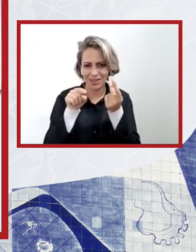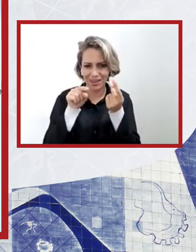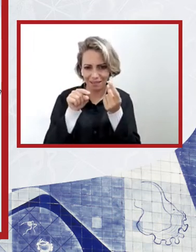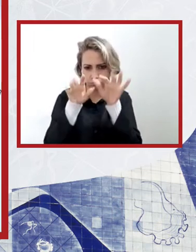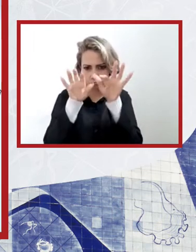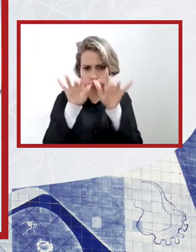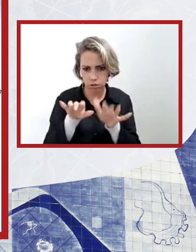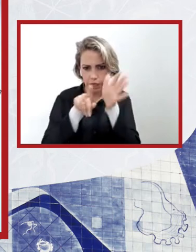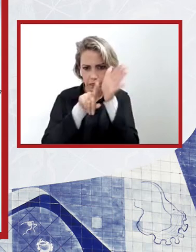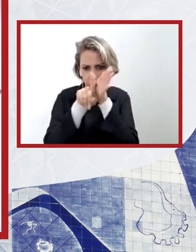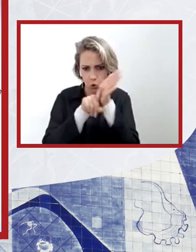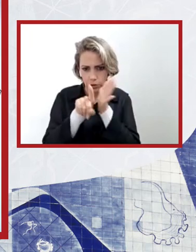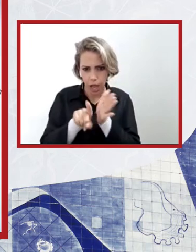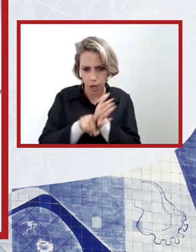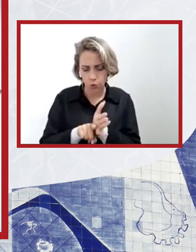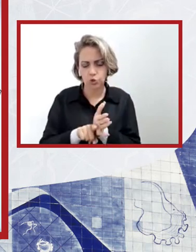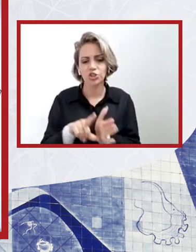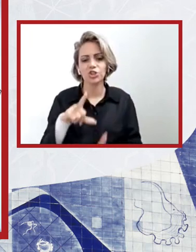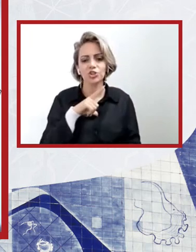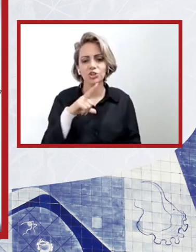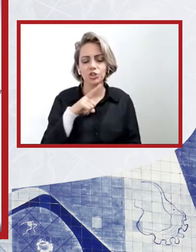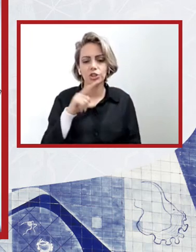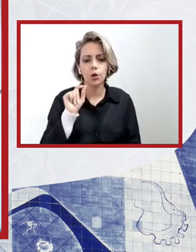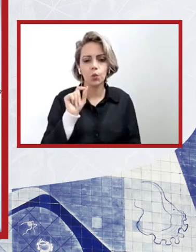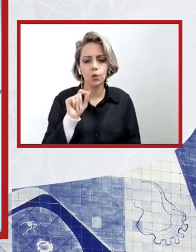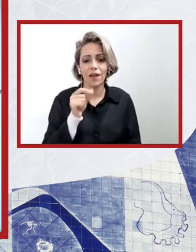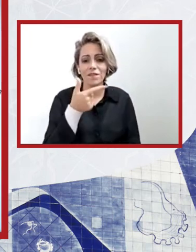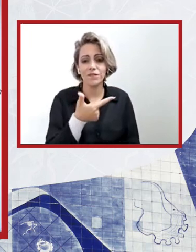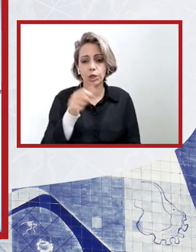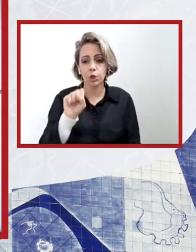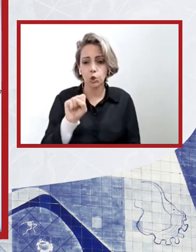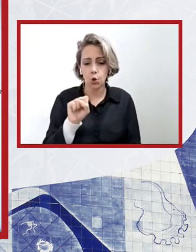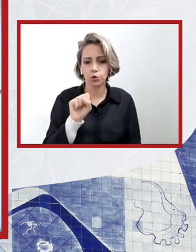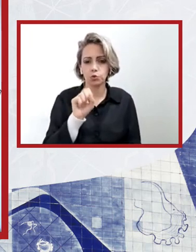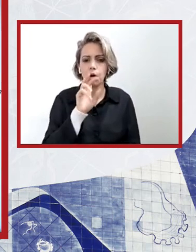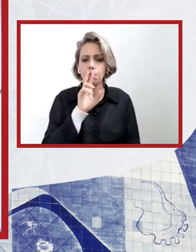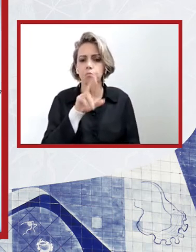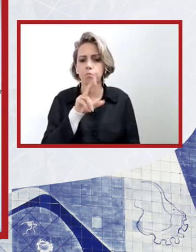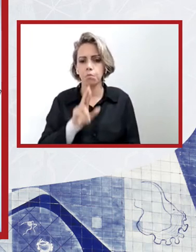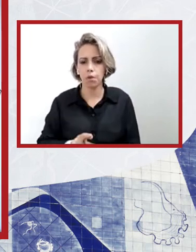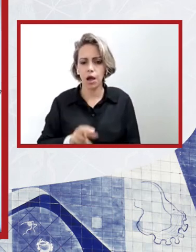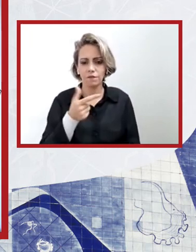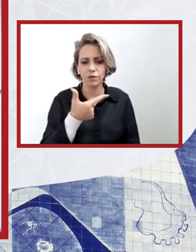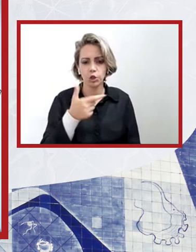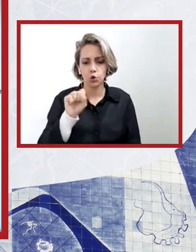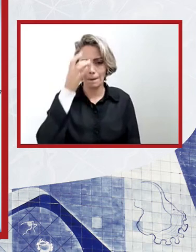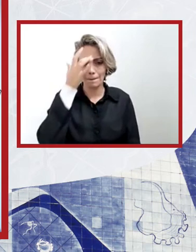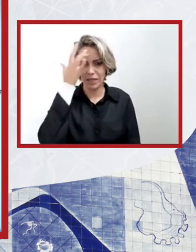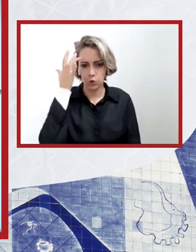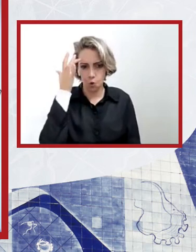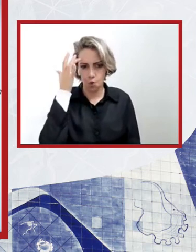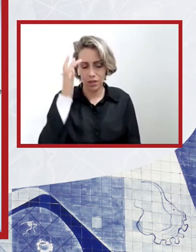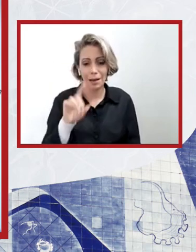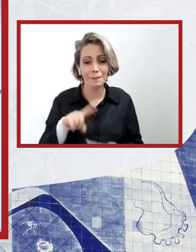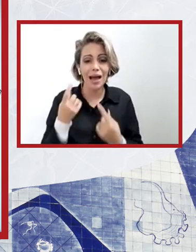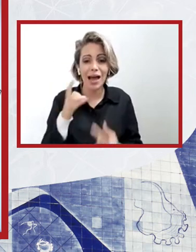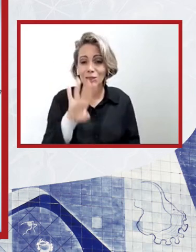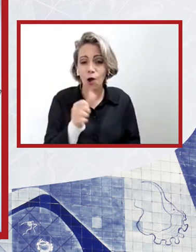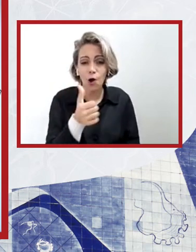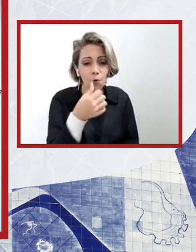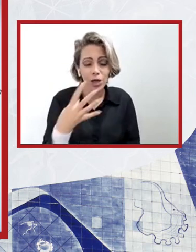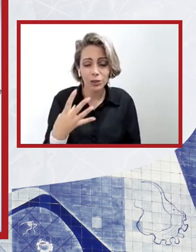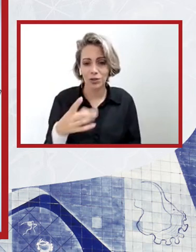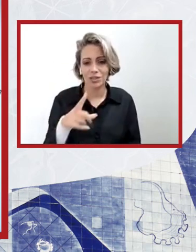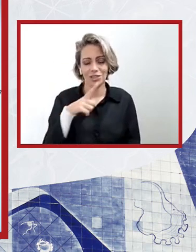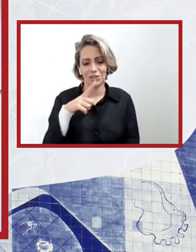nós tivemos 28 questionários preenchidos, mas somente 14